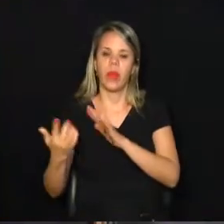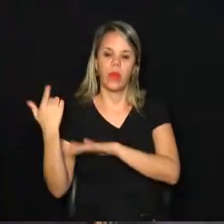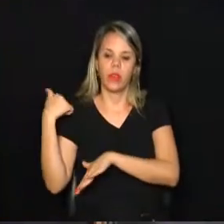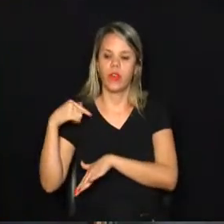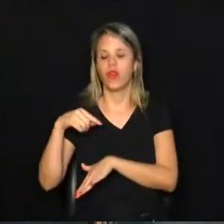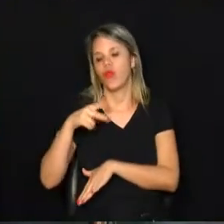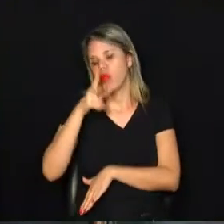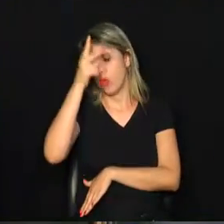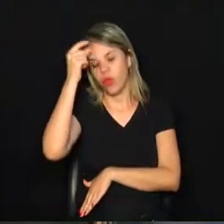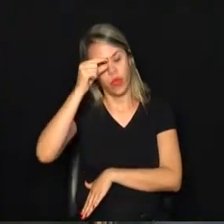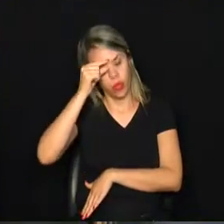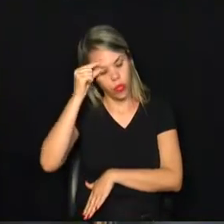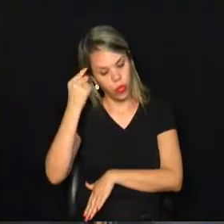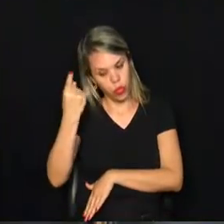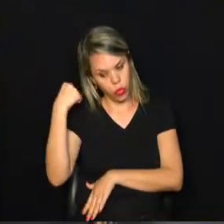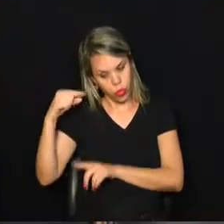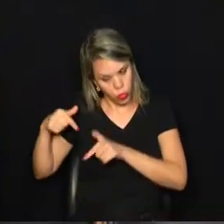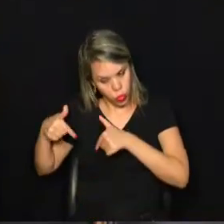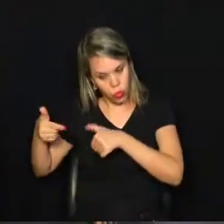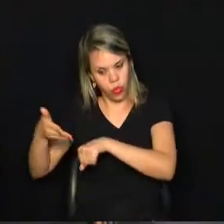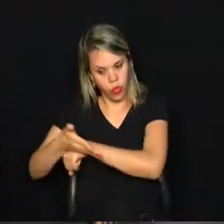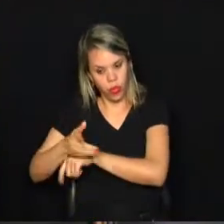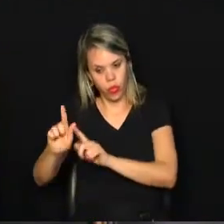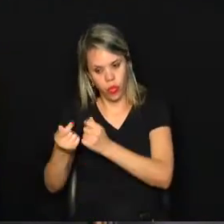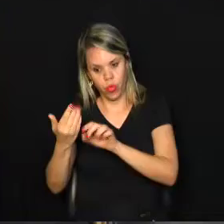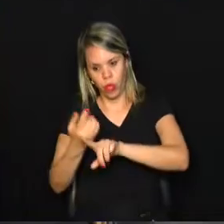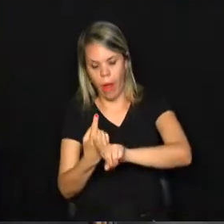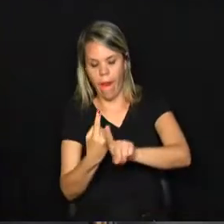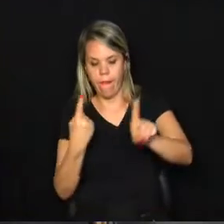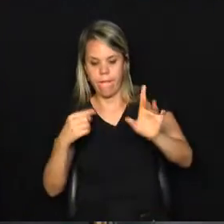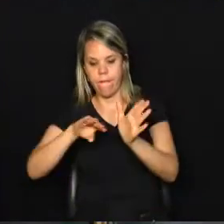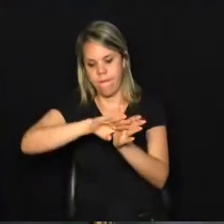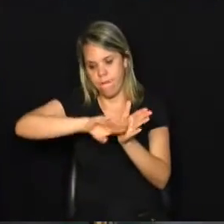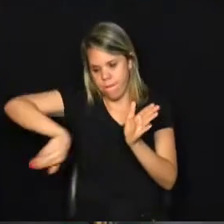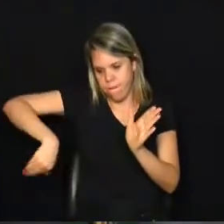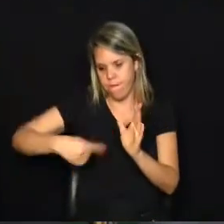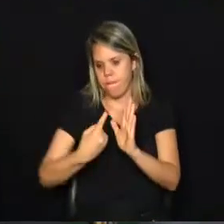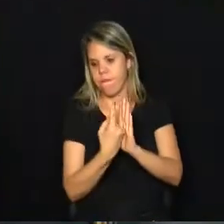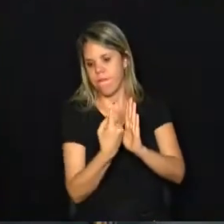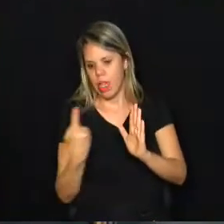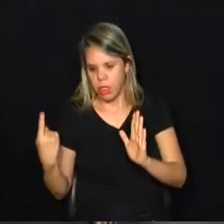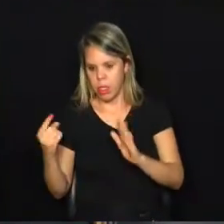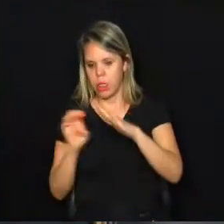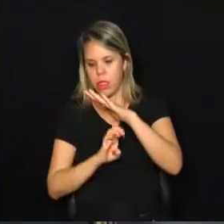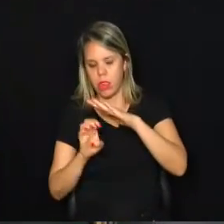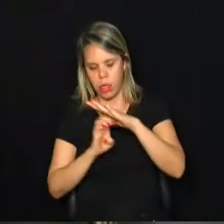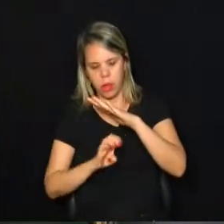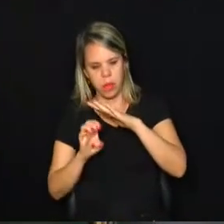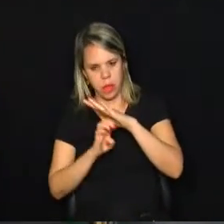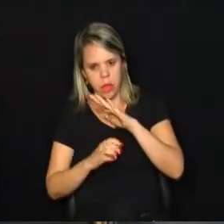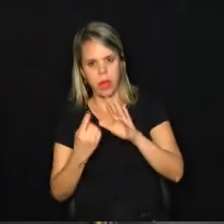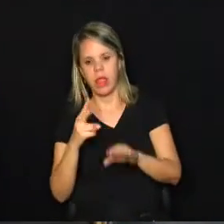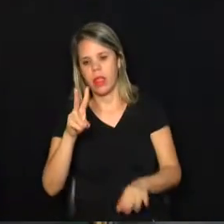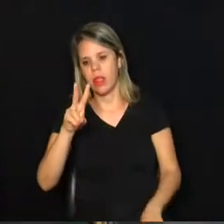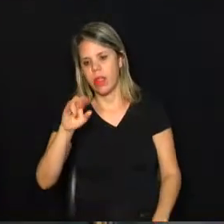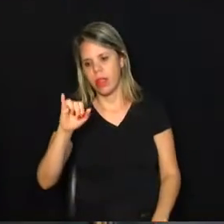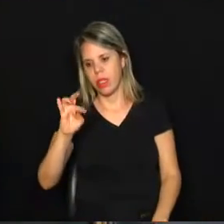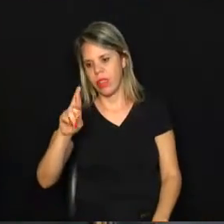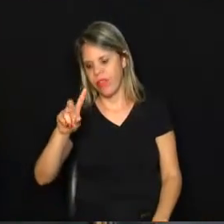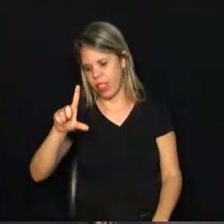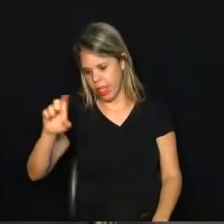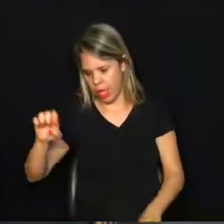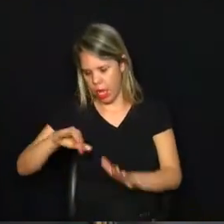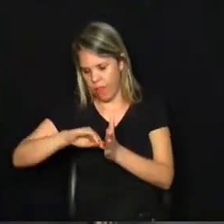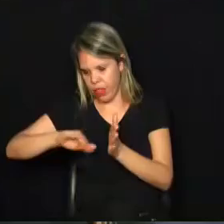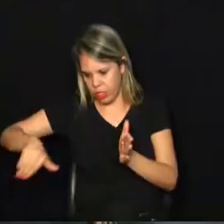de intervir, né, na gestão, afastando a Vitale, e aí acabou se iniciando